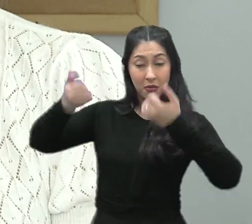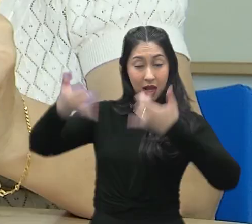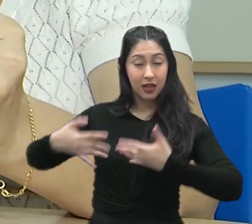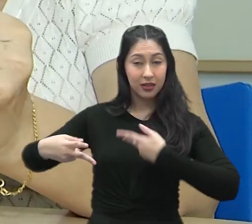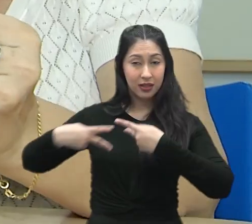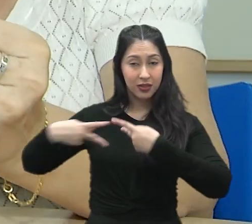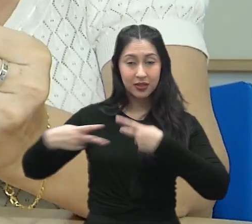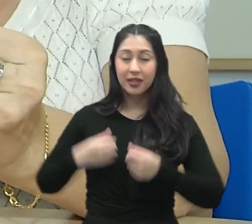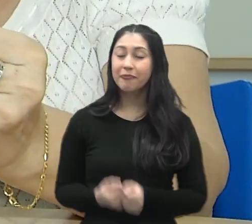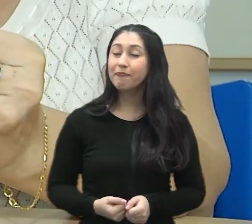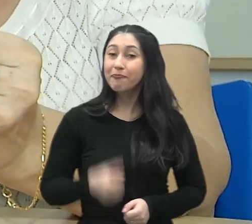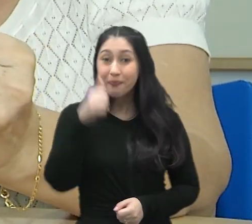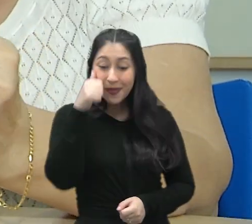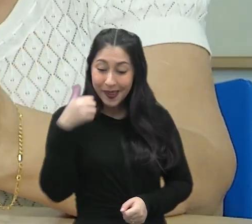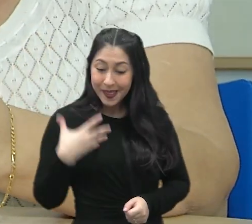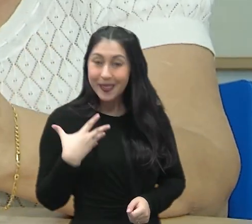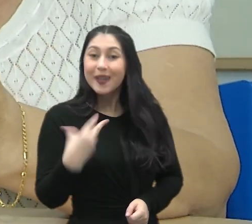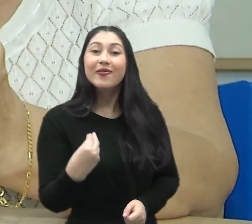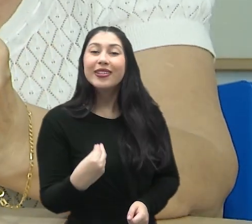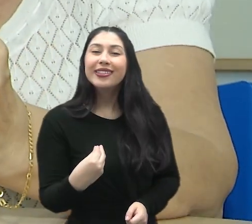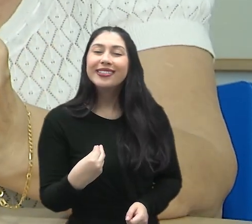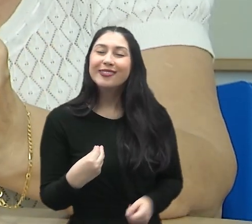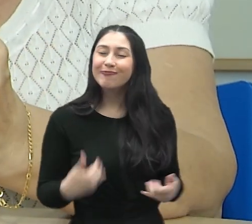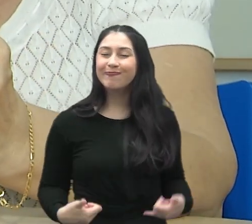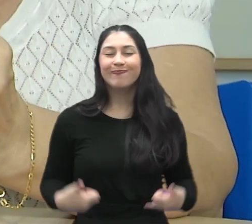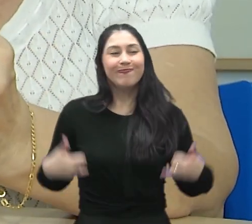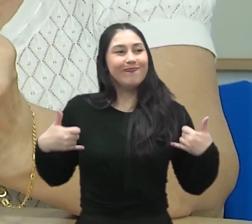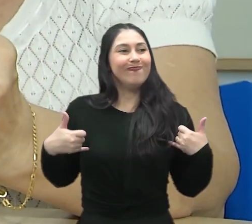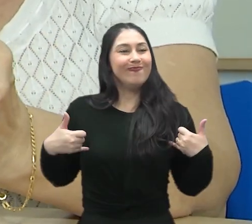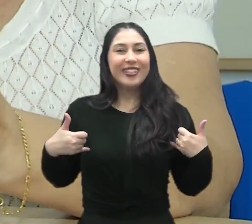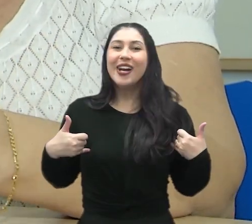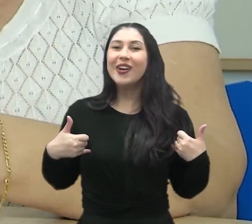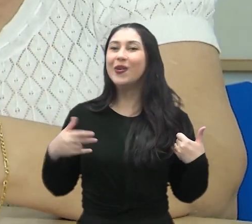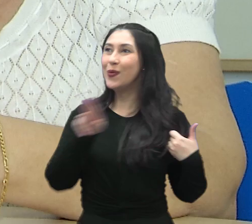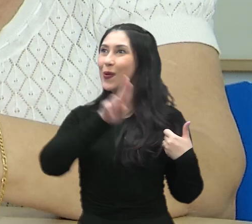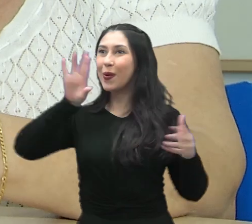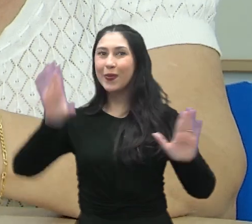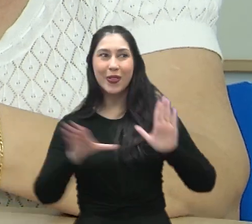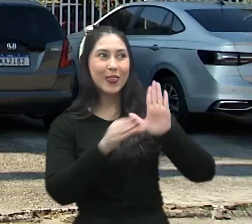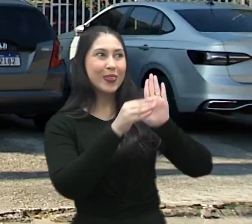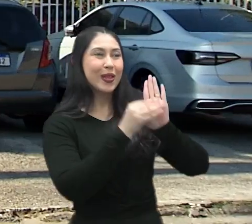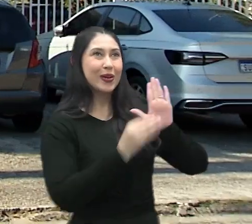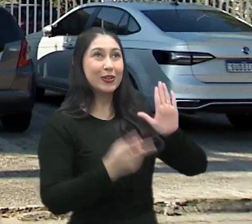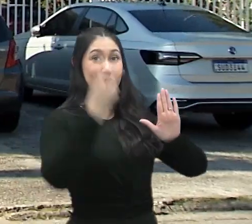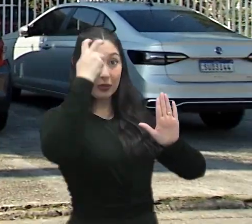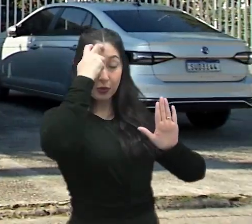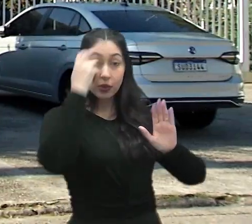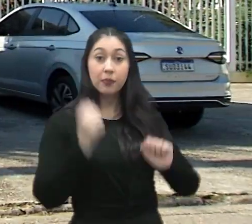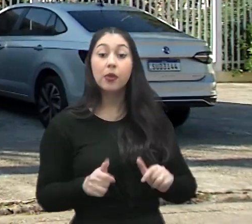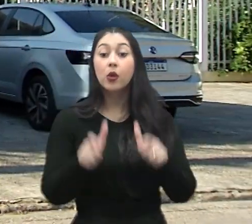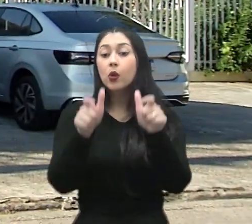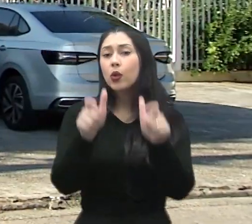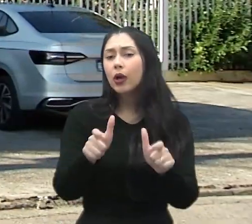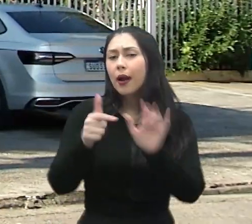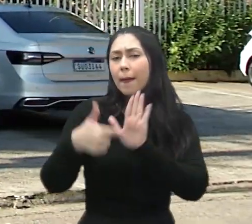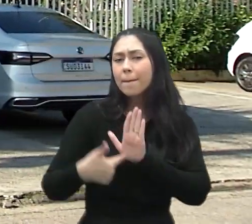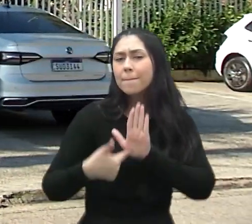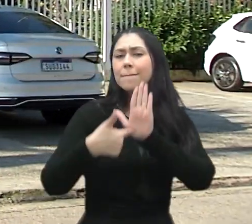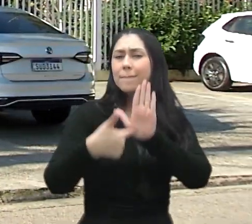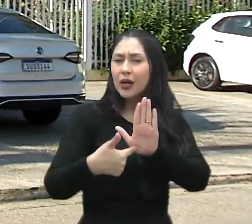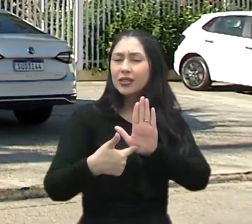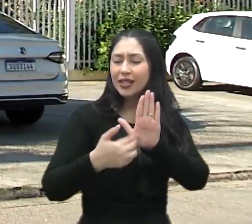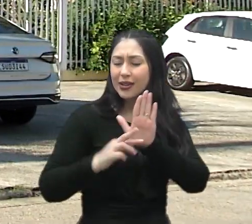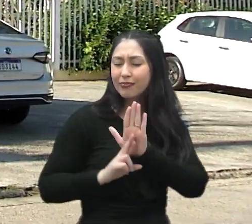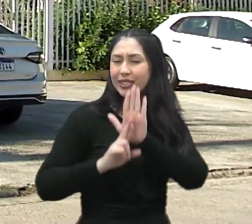também, né? Para as filhas, fica o orgulho de ver o nome do pai associado ao saber e à cultura. A biblioteca é um símbolo vivo